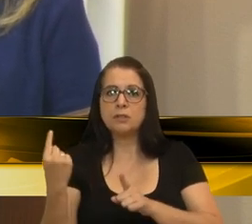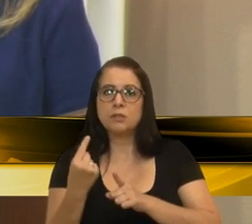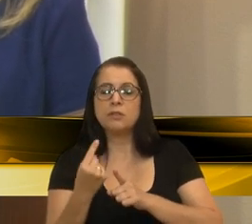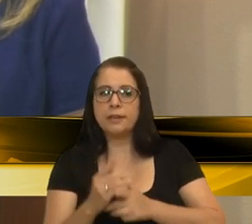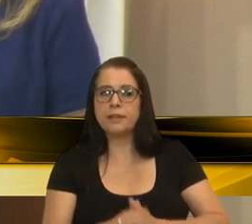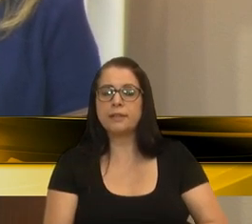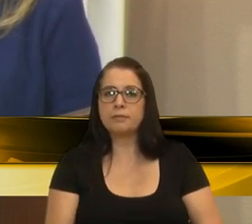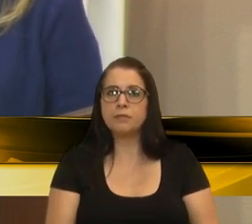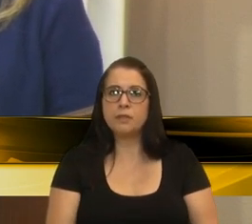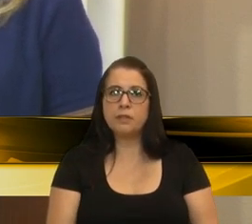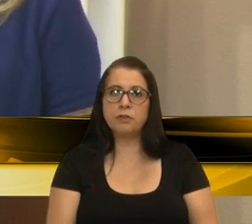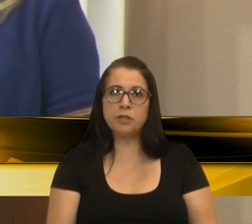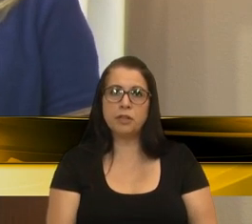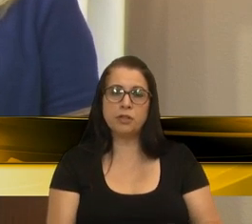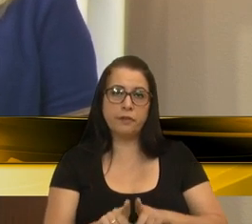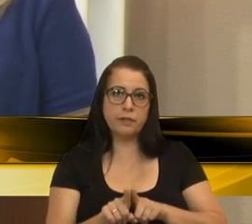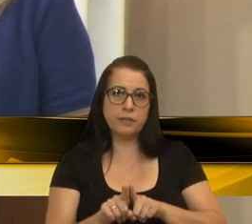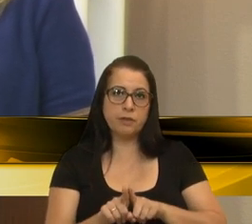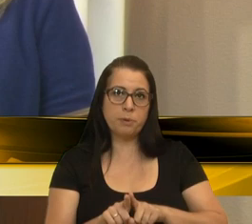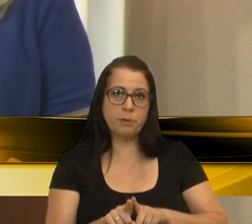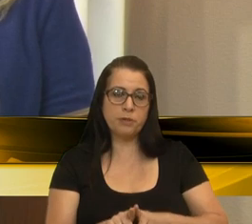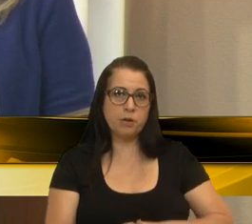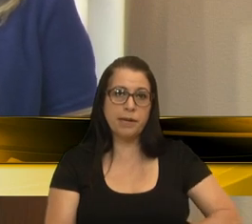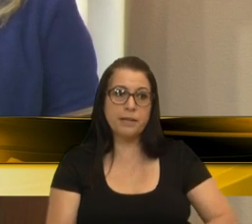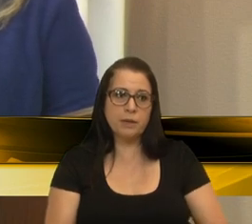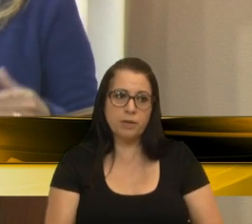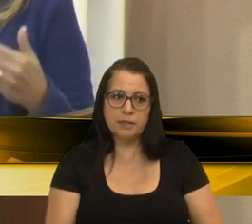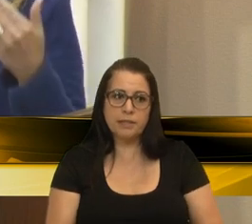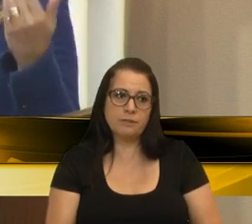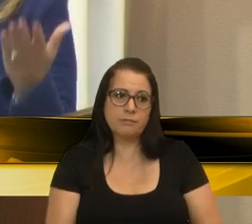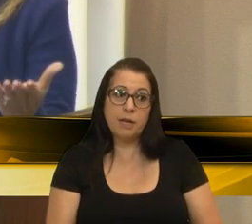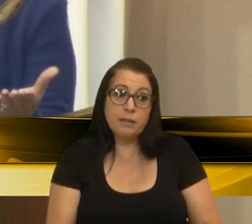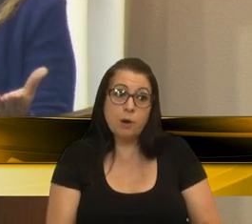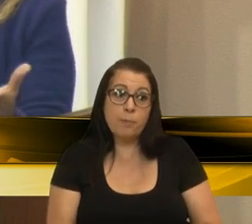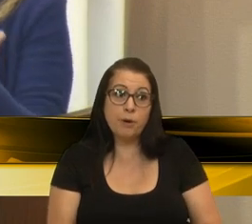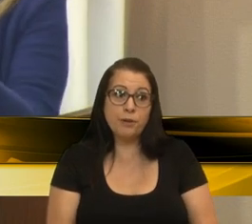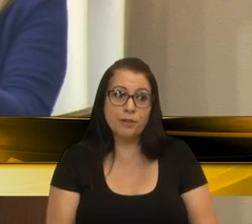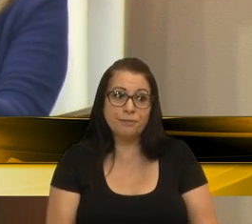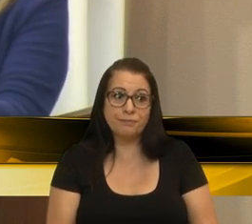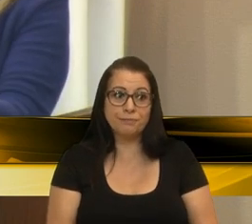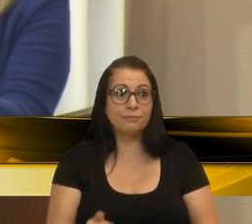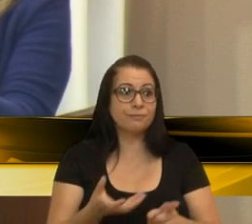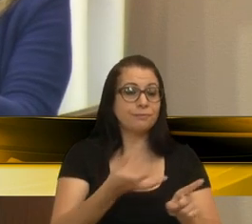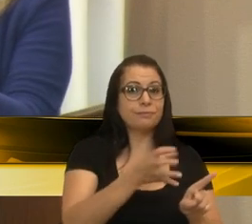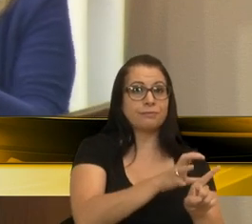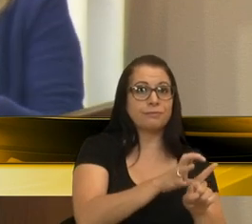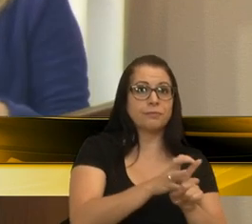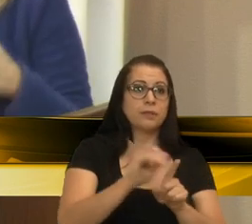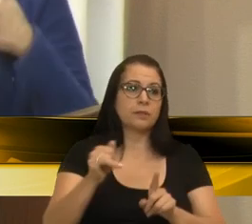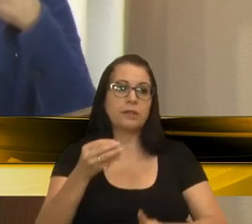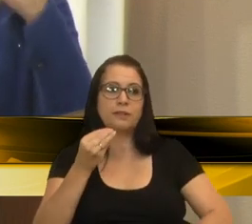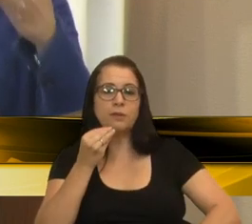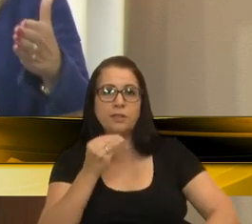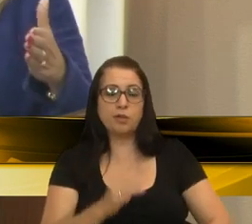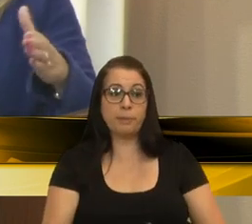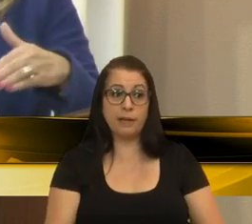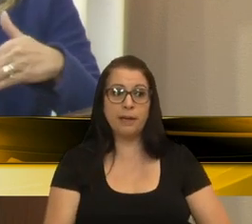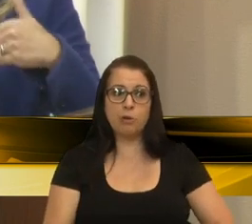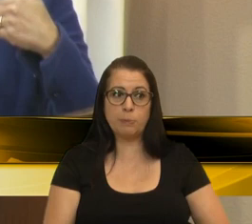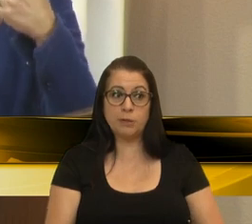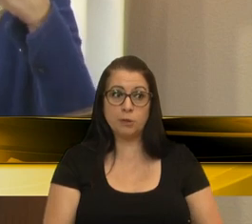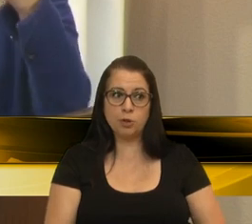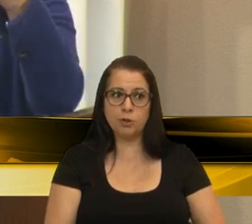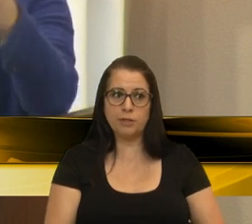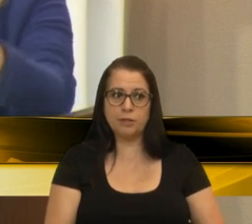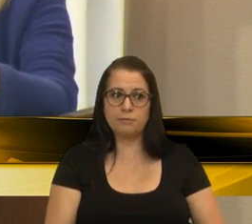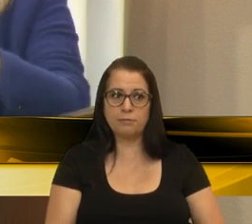tivemos de ponto fraco, de ponto forte, o que temos de ameaças ou de oportunidades para a nossa festa